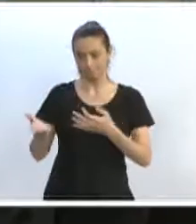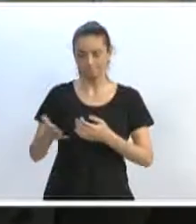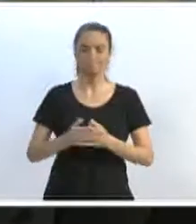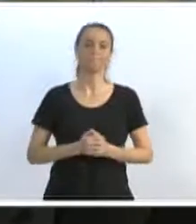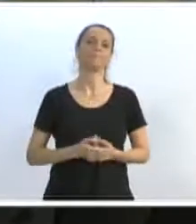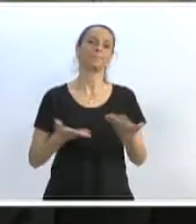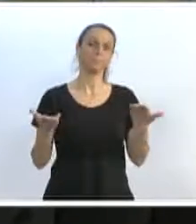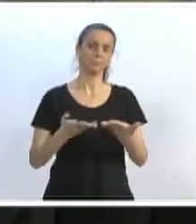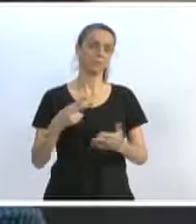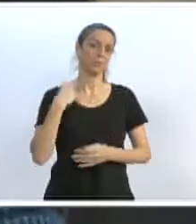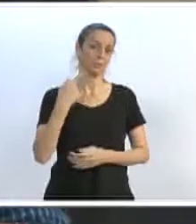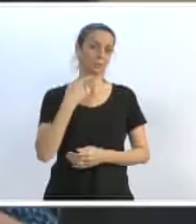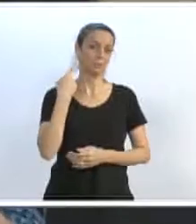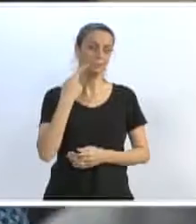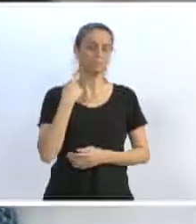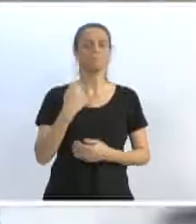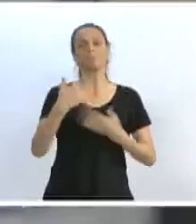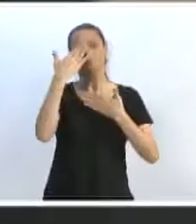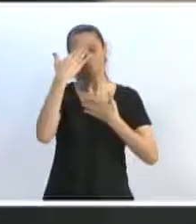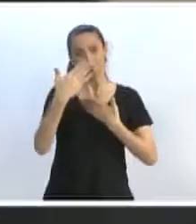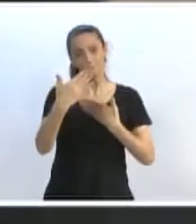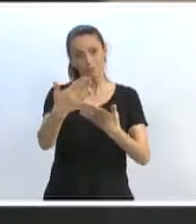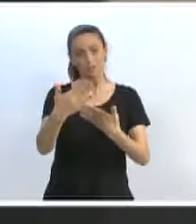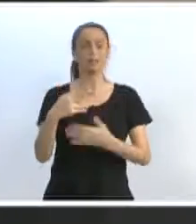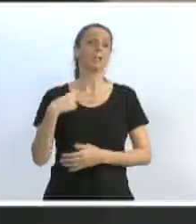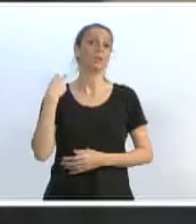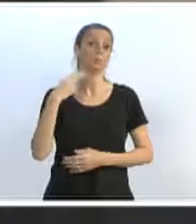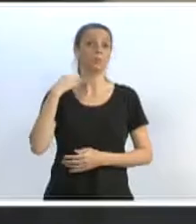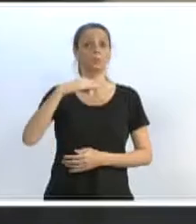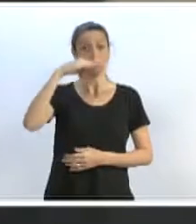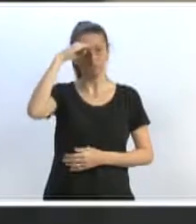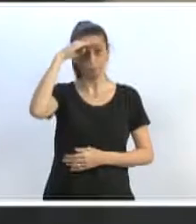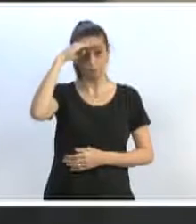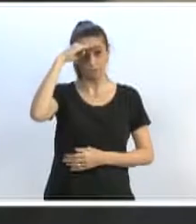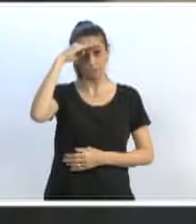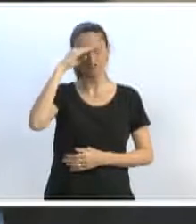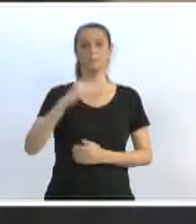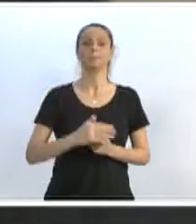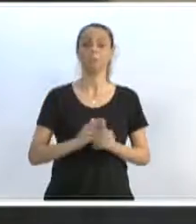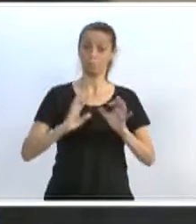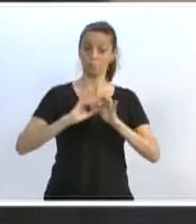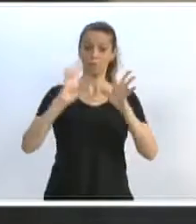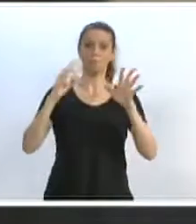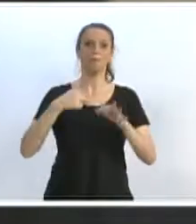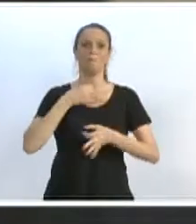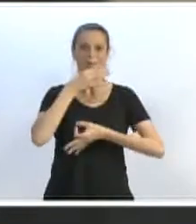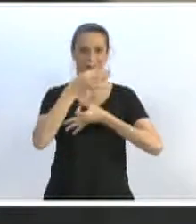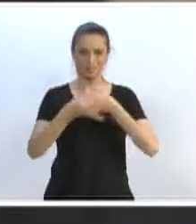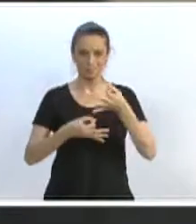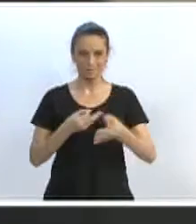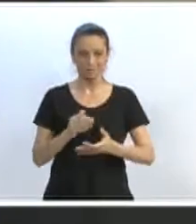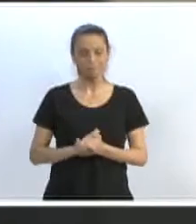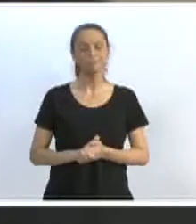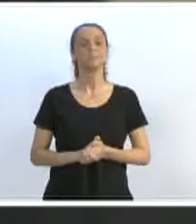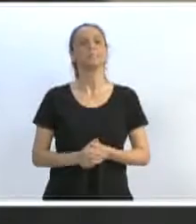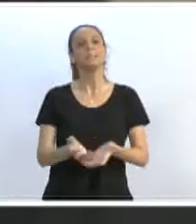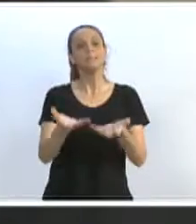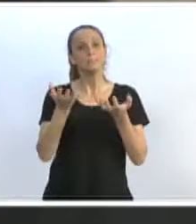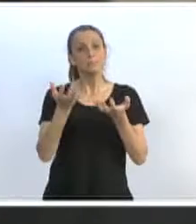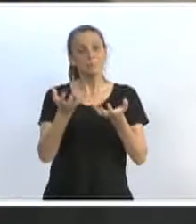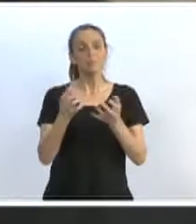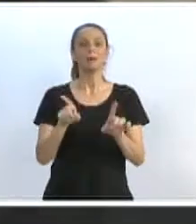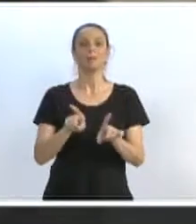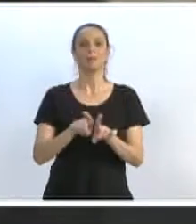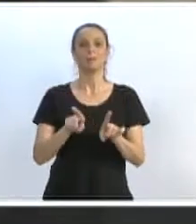vereador Marcelo Lanzanin. Muito obrigado, vereador Jovino, pela parte. E gostaria aqui de